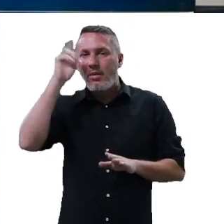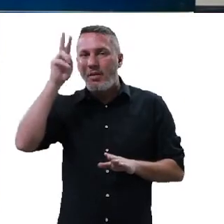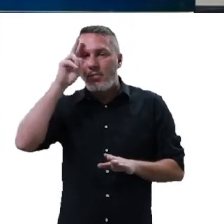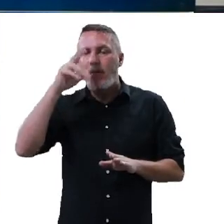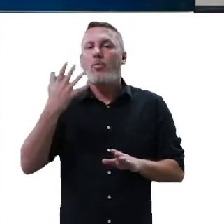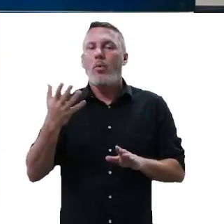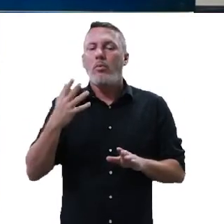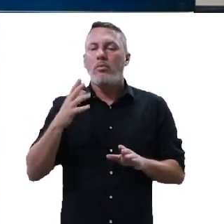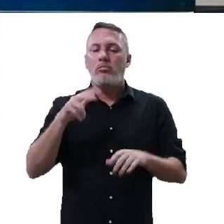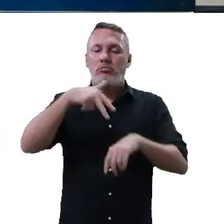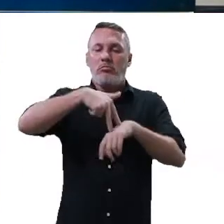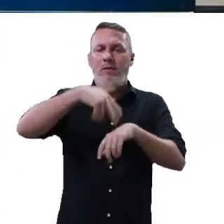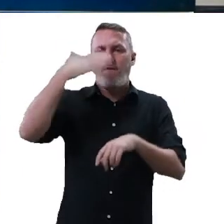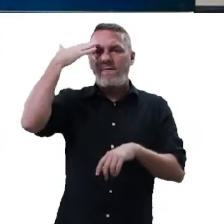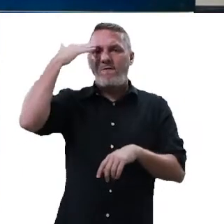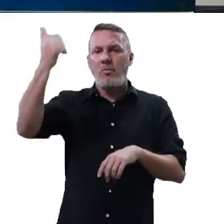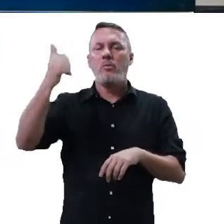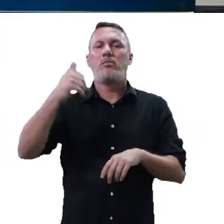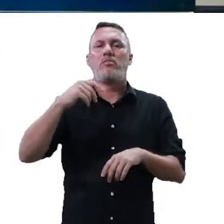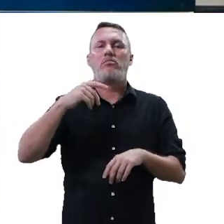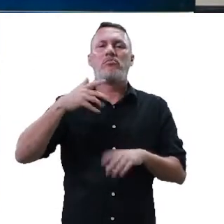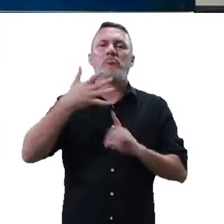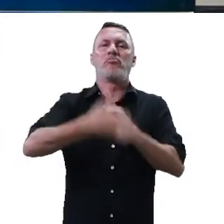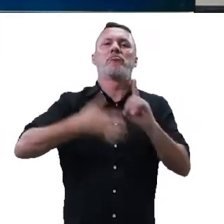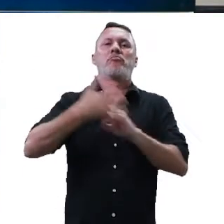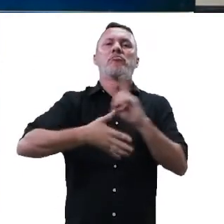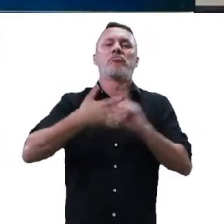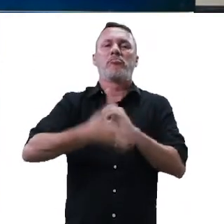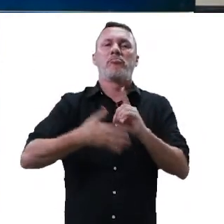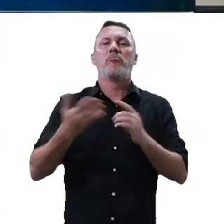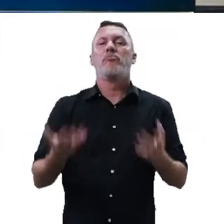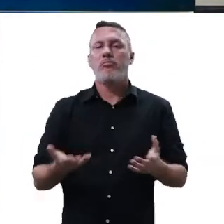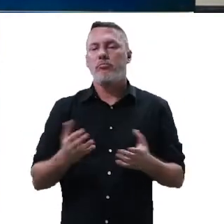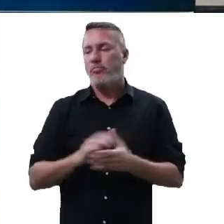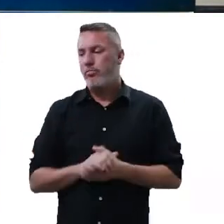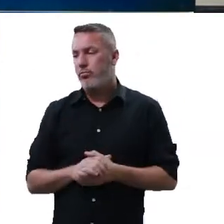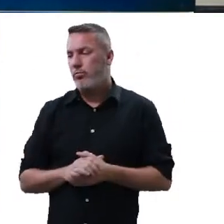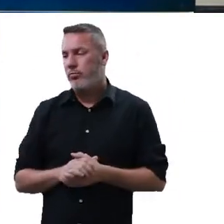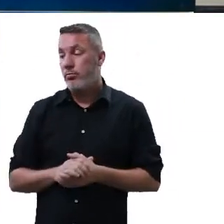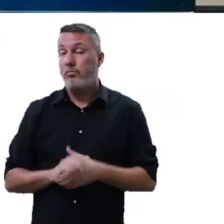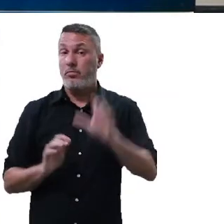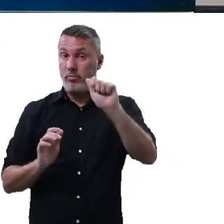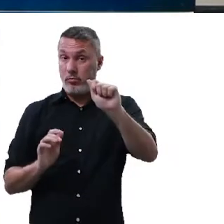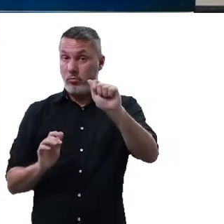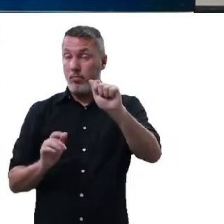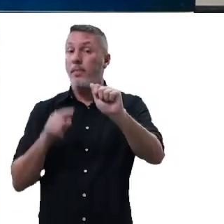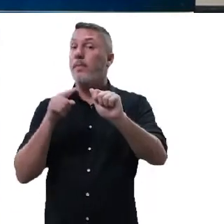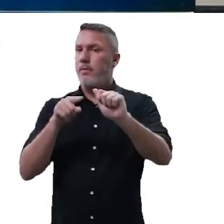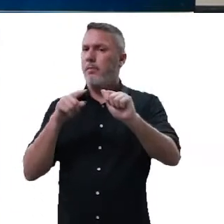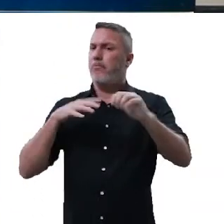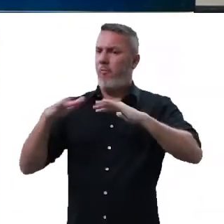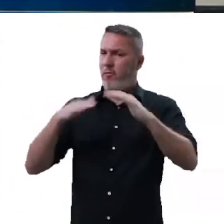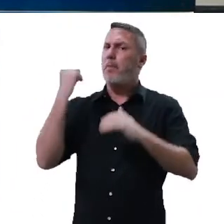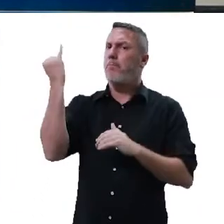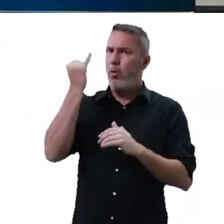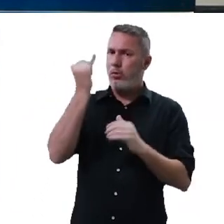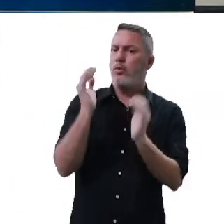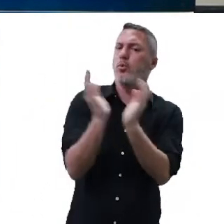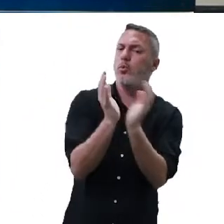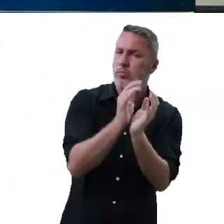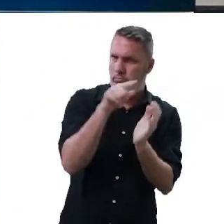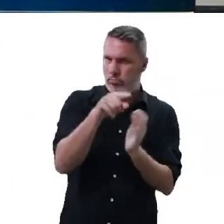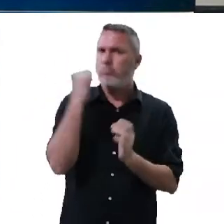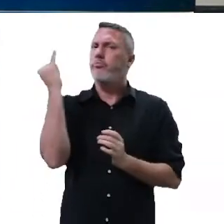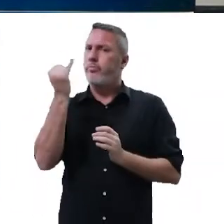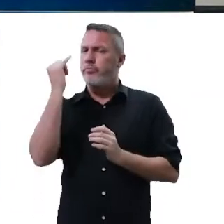aí? A, B, C ou D? Vamos ver um por um. Quem são os epicuristas? Epicurista é um movimento importante, mas esse movimento